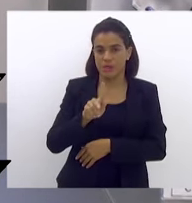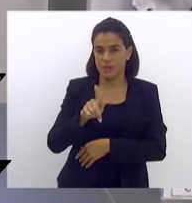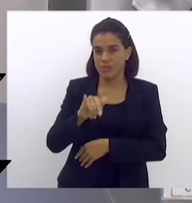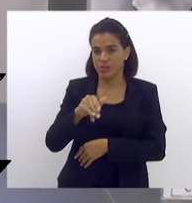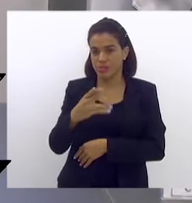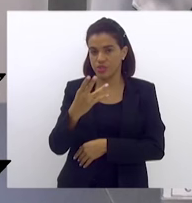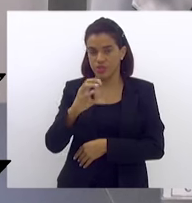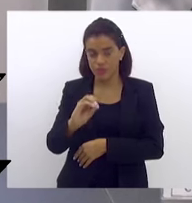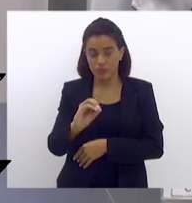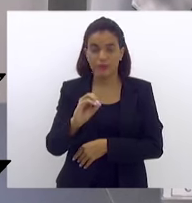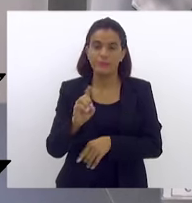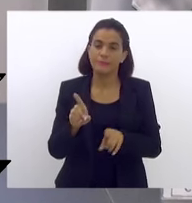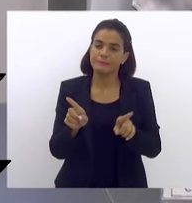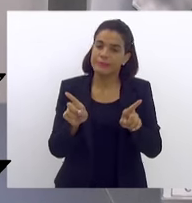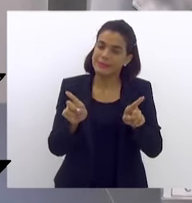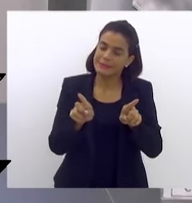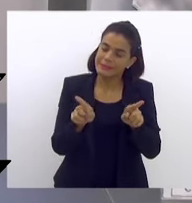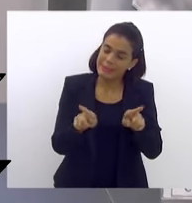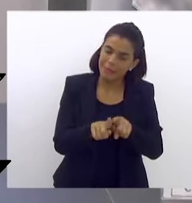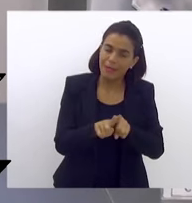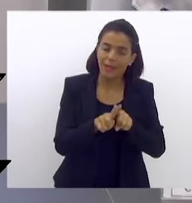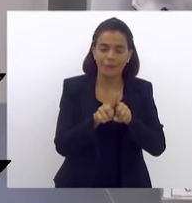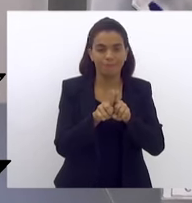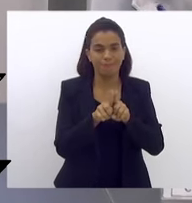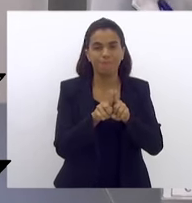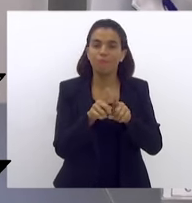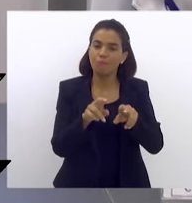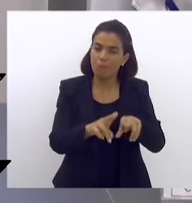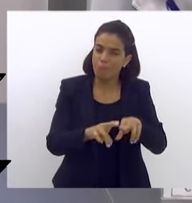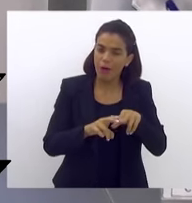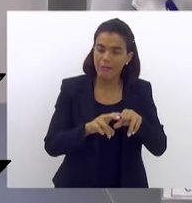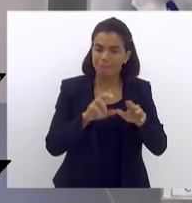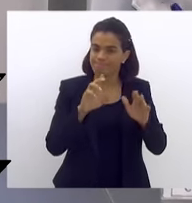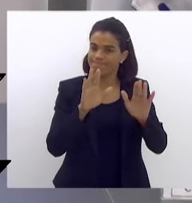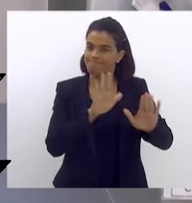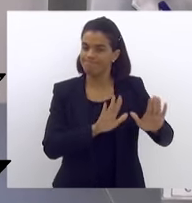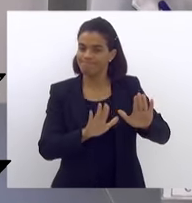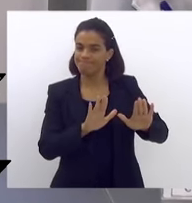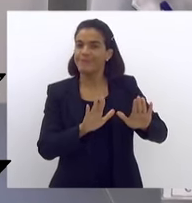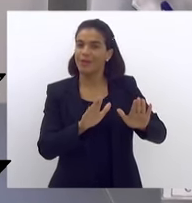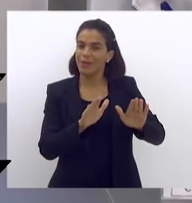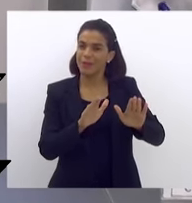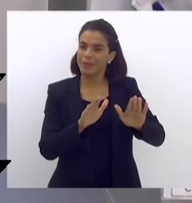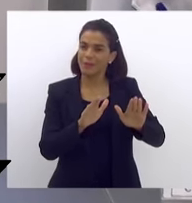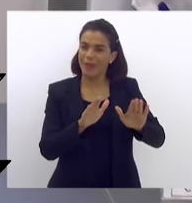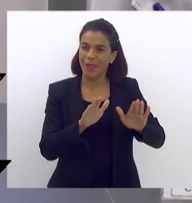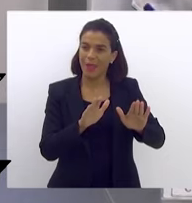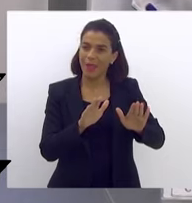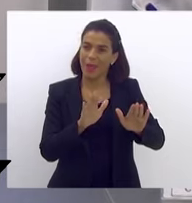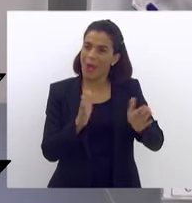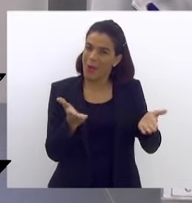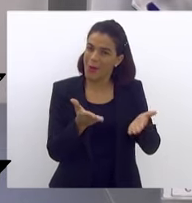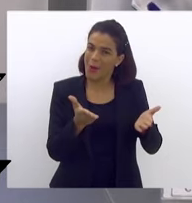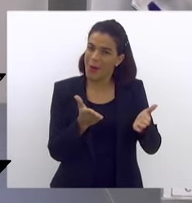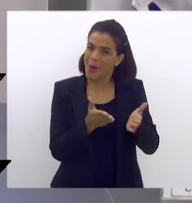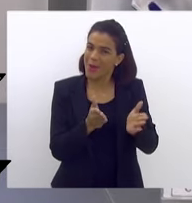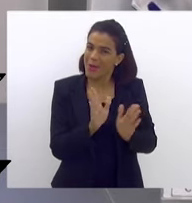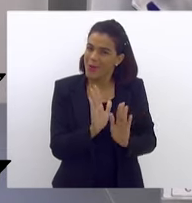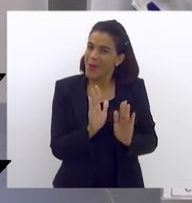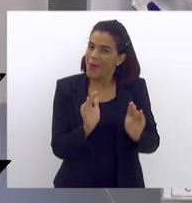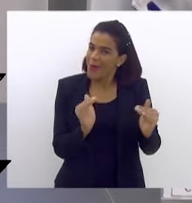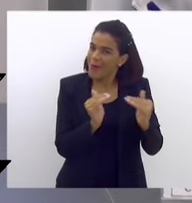tendência aqui a mudar o voto e acompanhar por prudência o deputado Dr Serginho Presidente Então mas dessa vez eu mantenho o voto pela